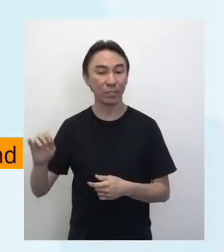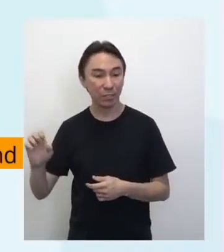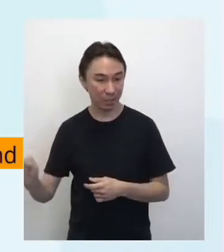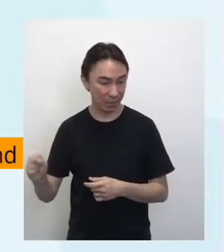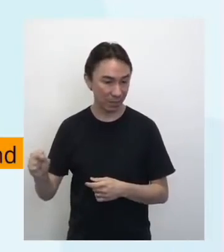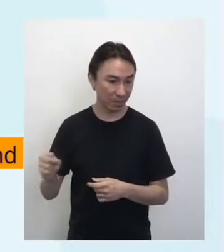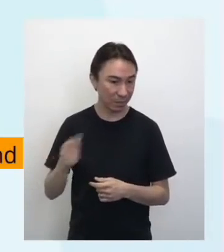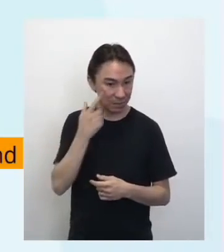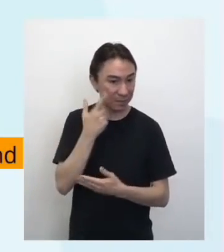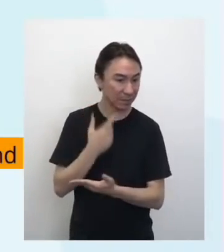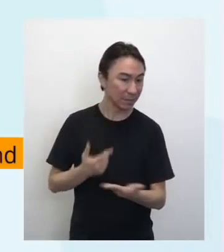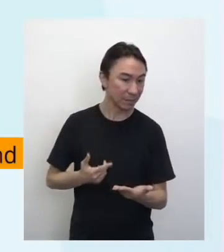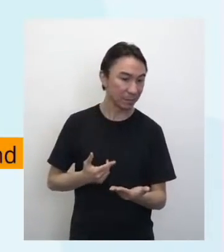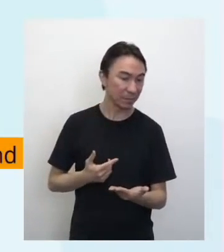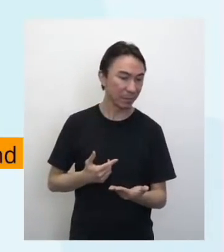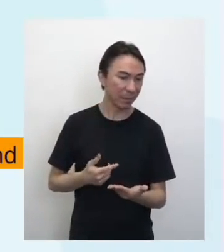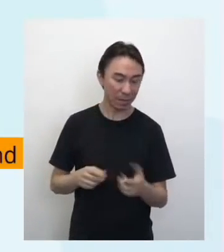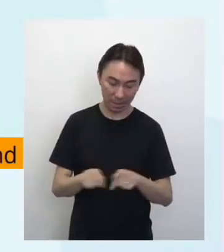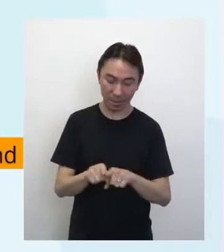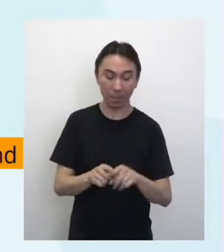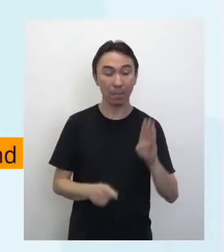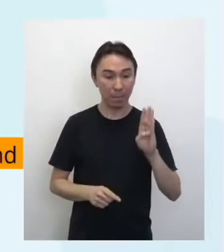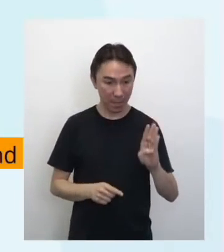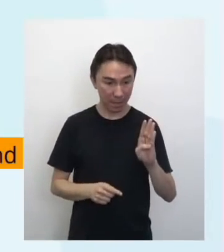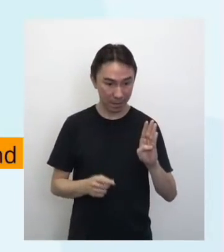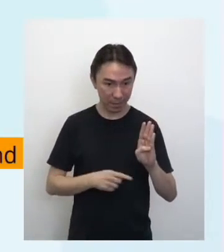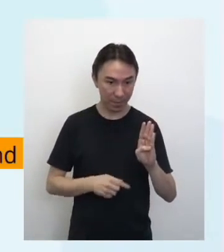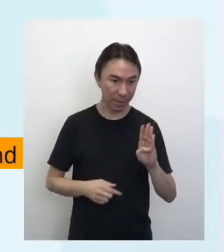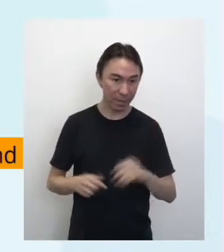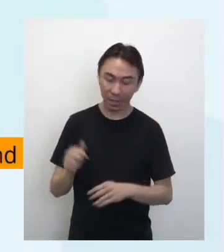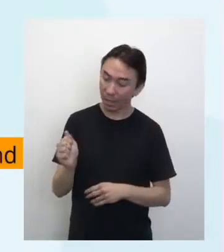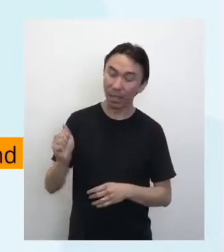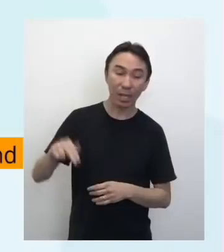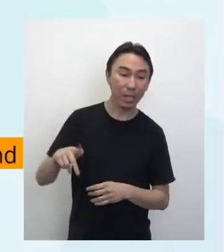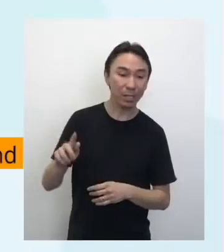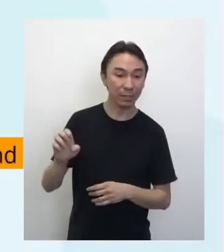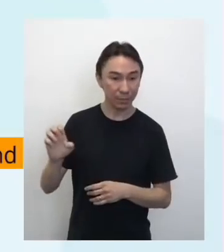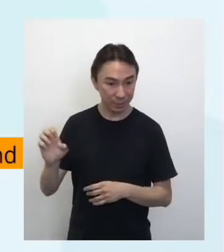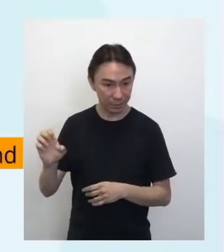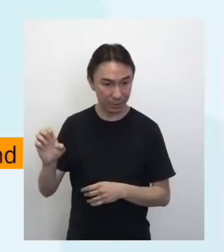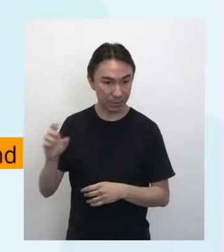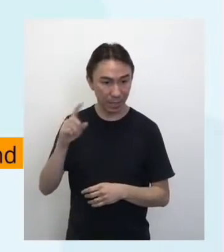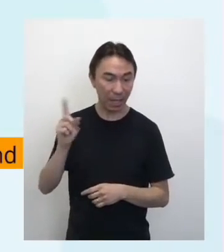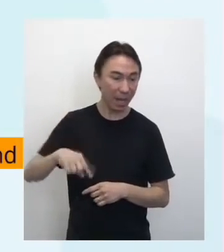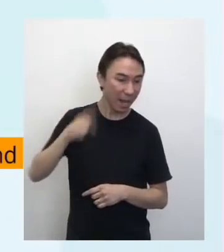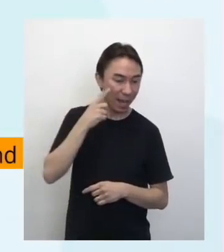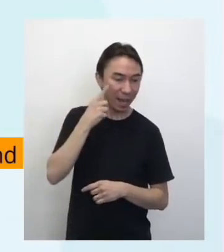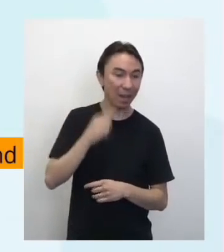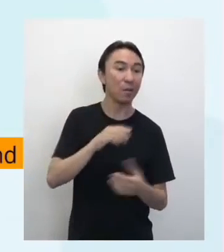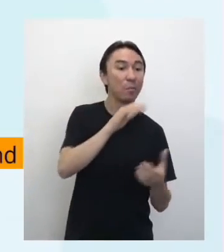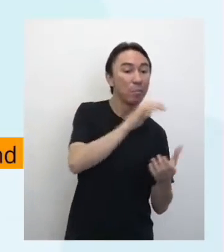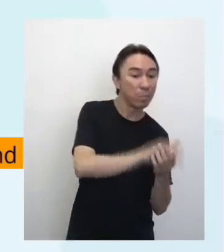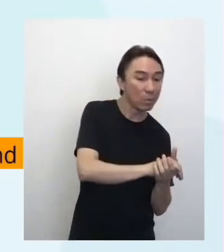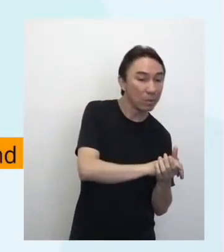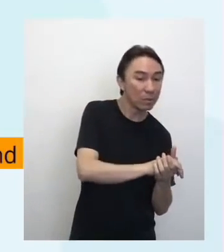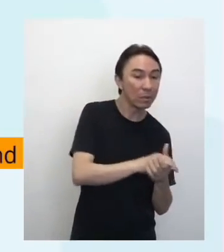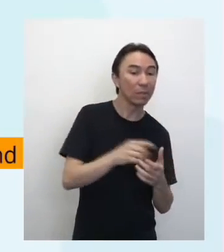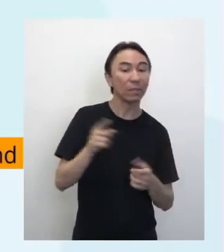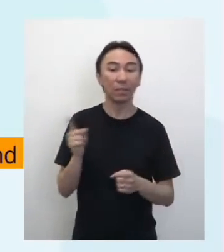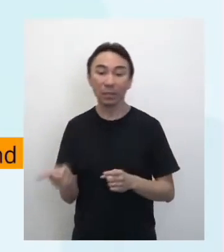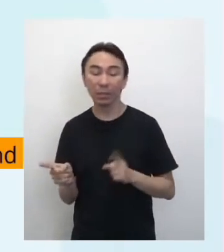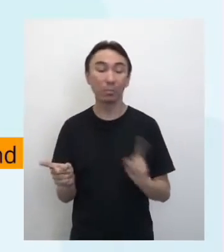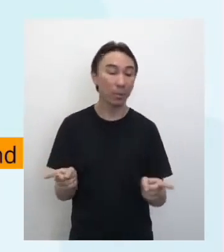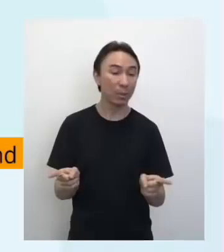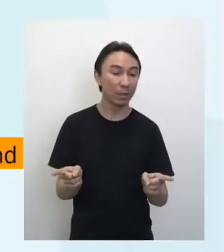old and is Girls with and esposa do ganso ou do tome ia ser a Anitta Daiane Nike ardilla e a gente